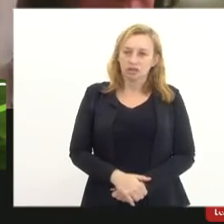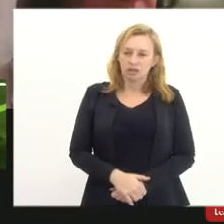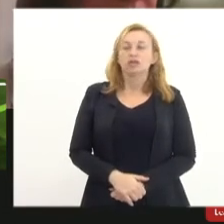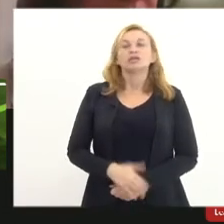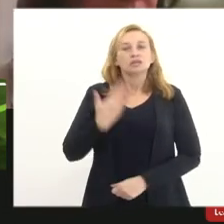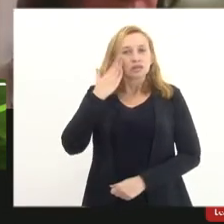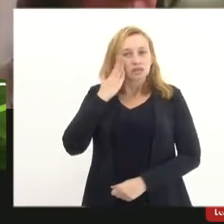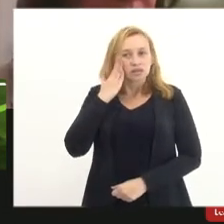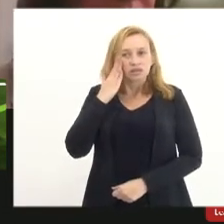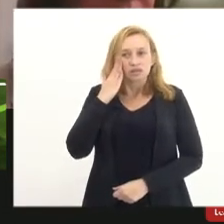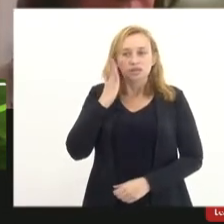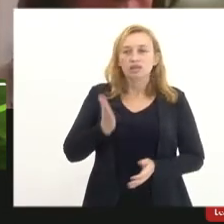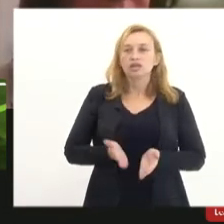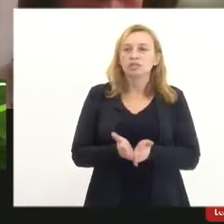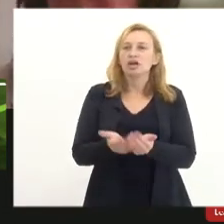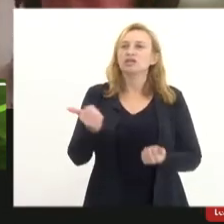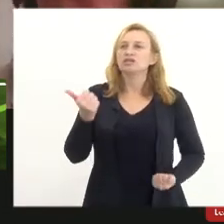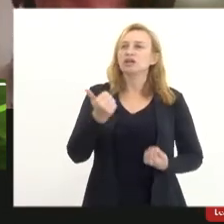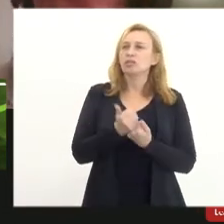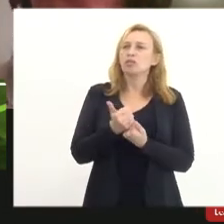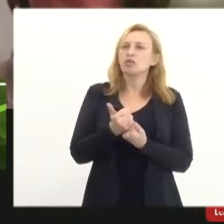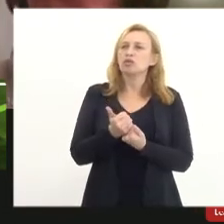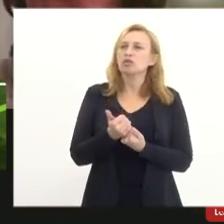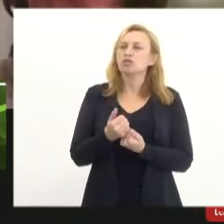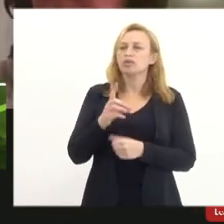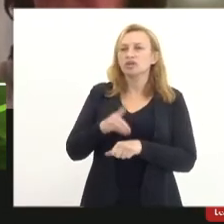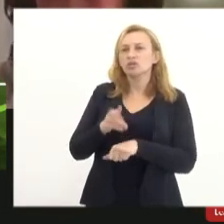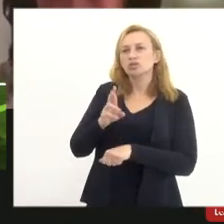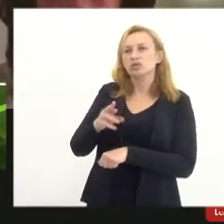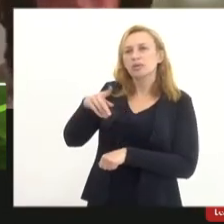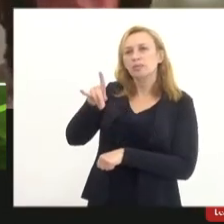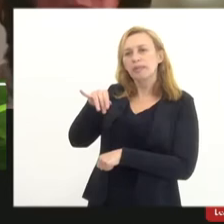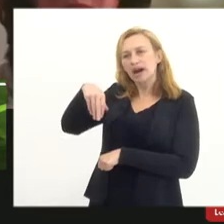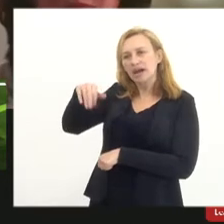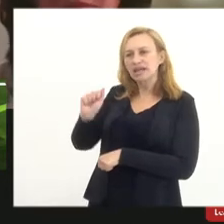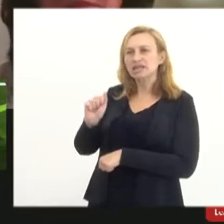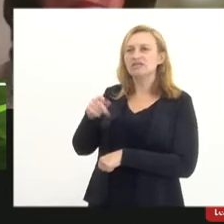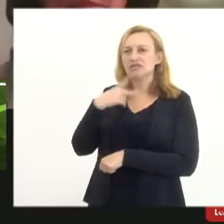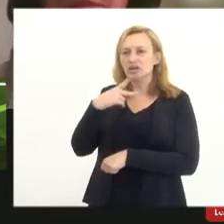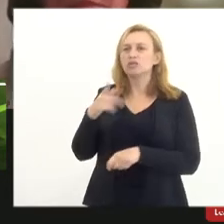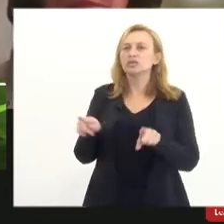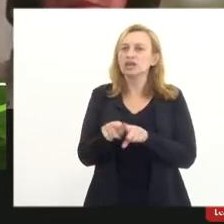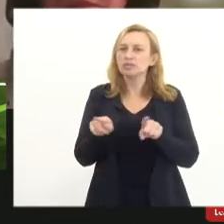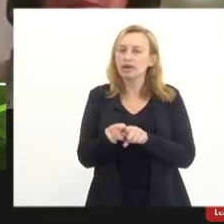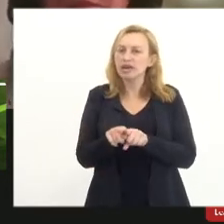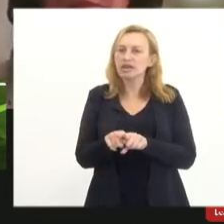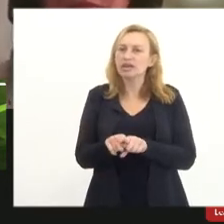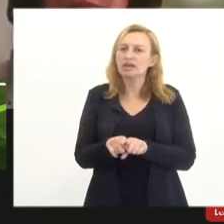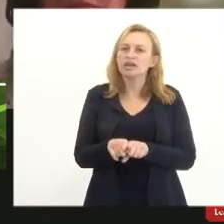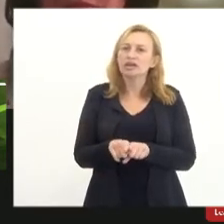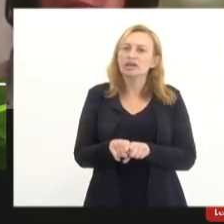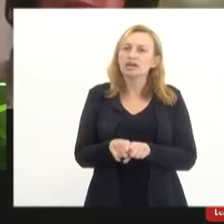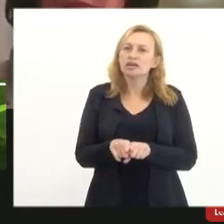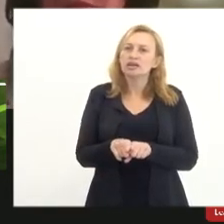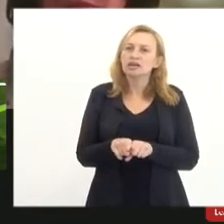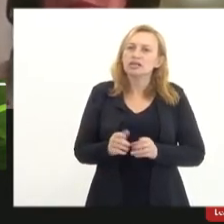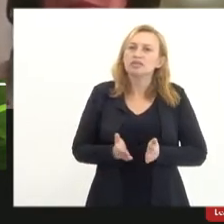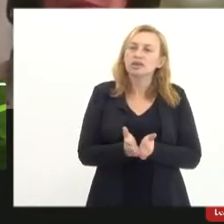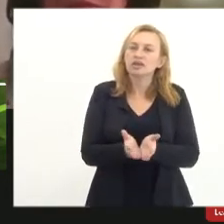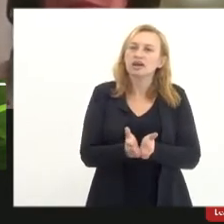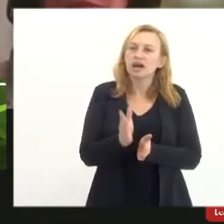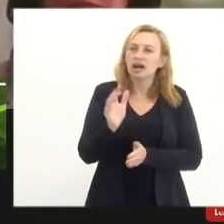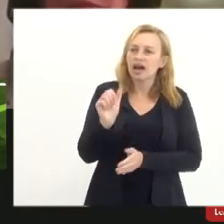Entendi. E as embarcações de apoio, como a doutora Magda falou, também são embarcações